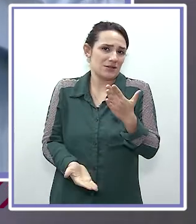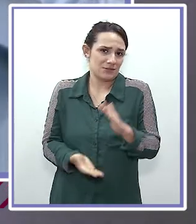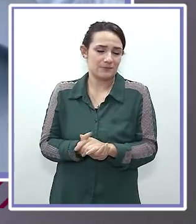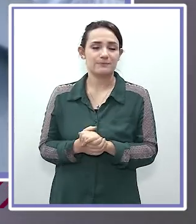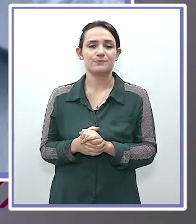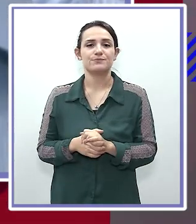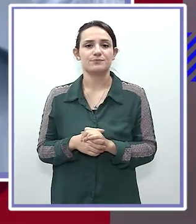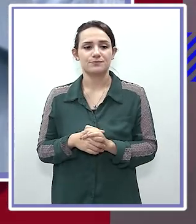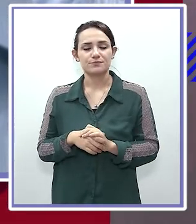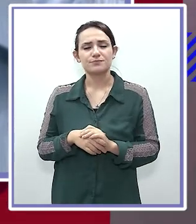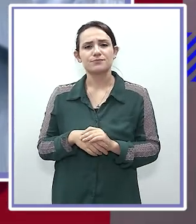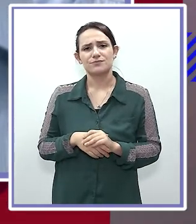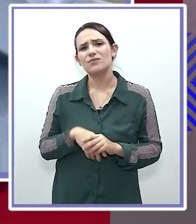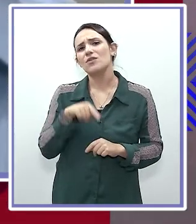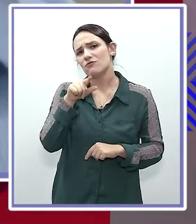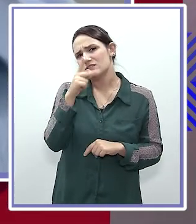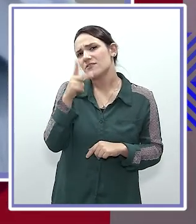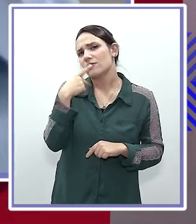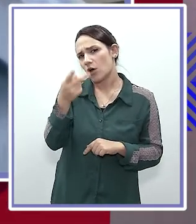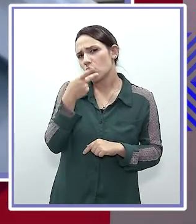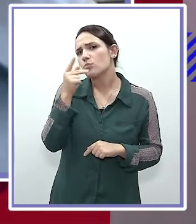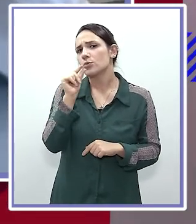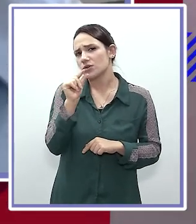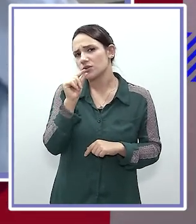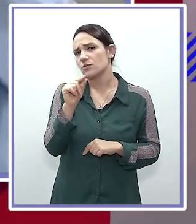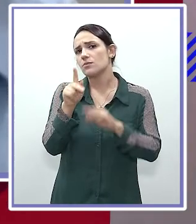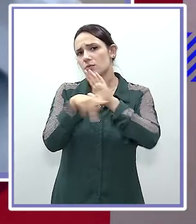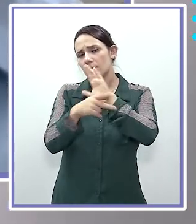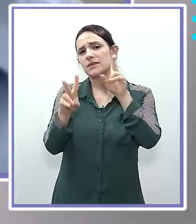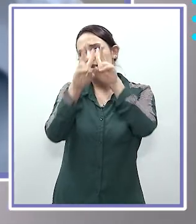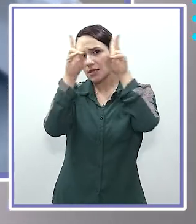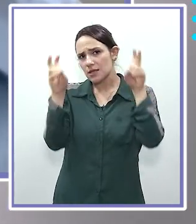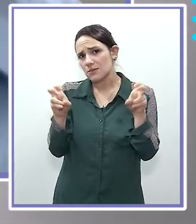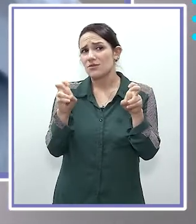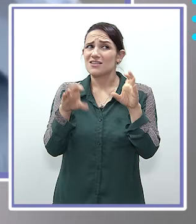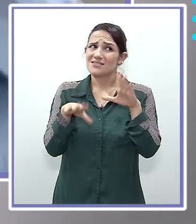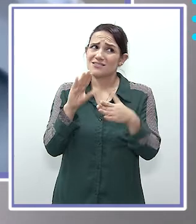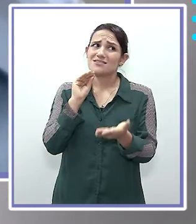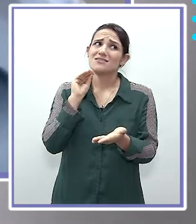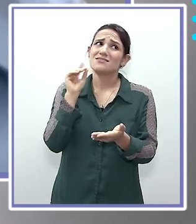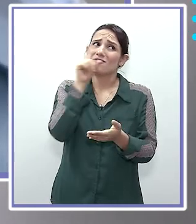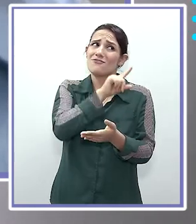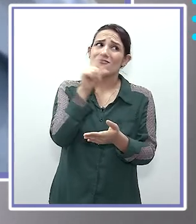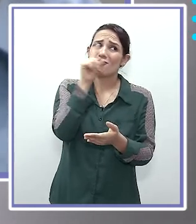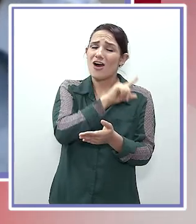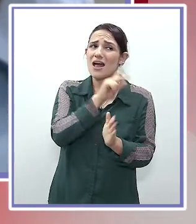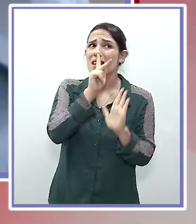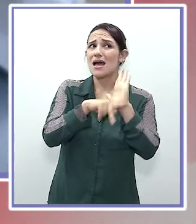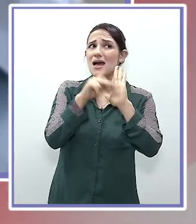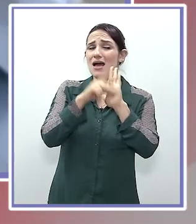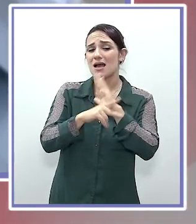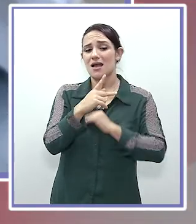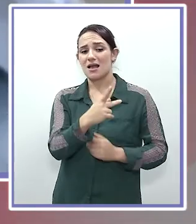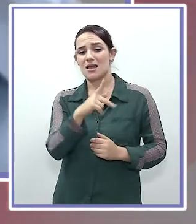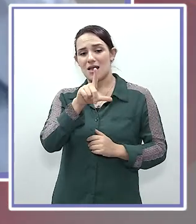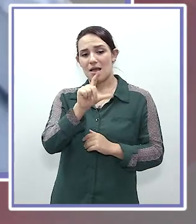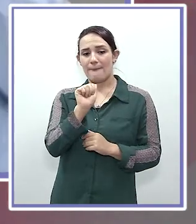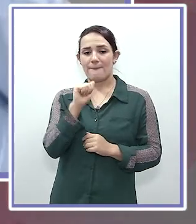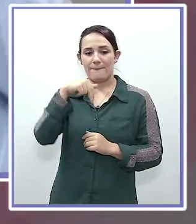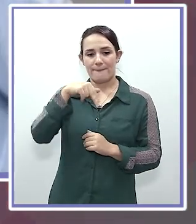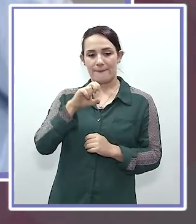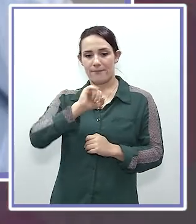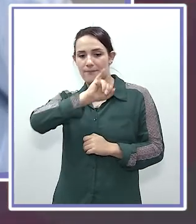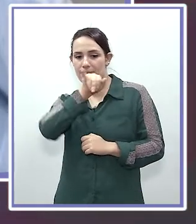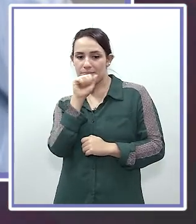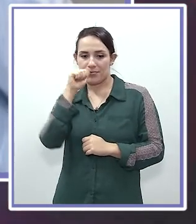Professor, um tópico que você falou agora há pouco, tem um tempo já, sobre uma possível falta de planejamento aqui no Brasil. Essa falta